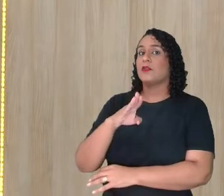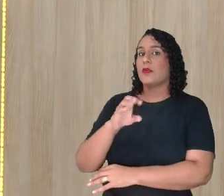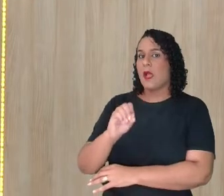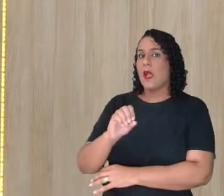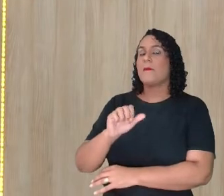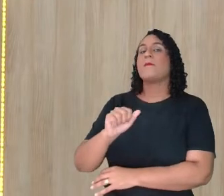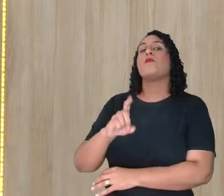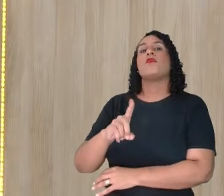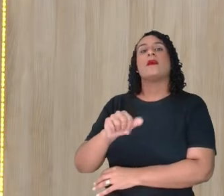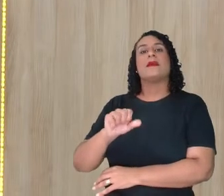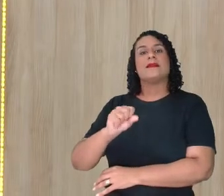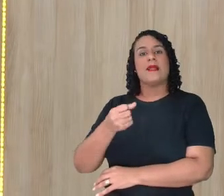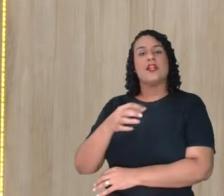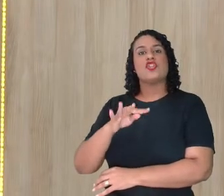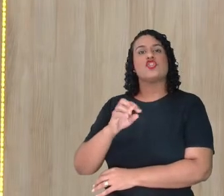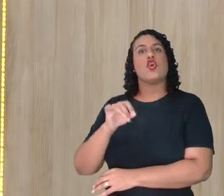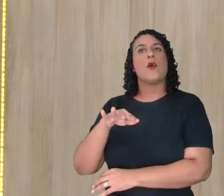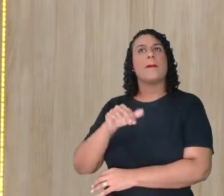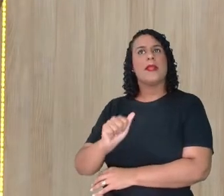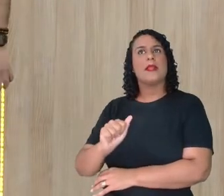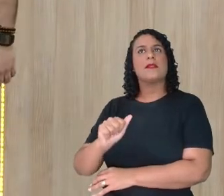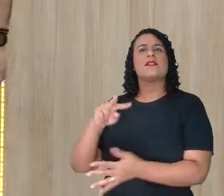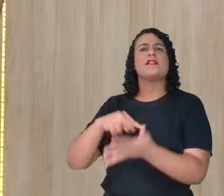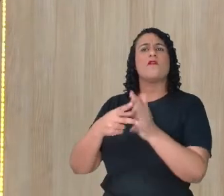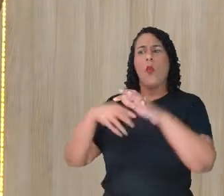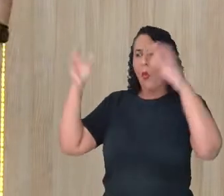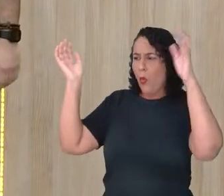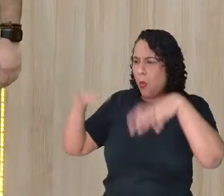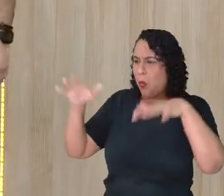Tormentas. Tormenta é tempestade. Então ele